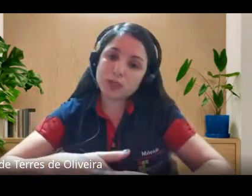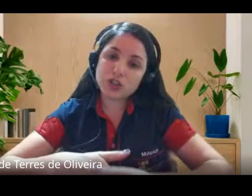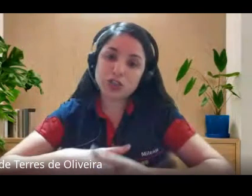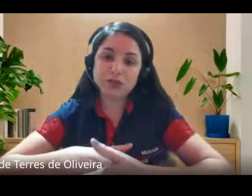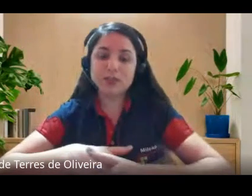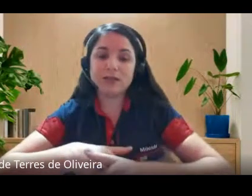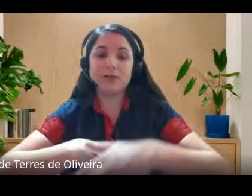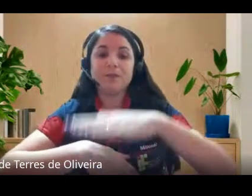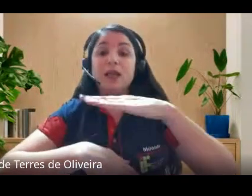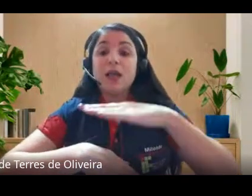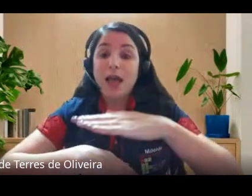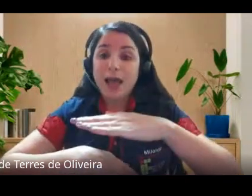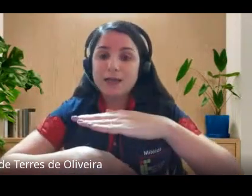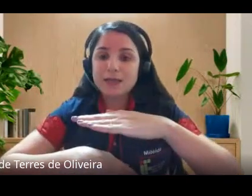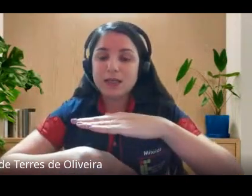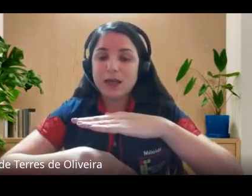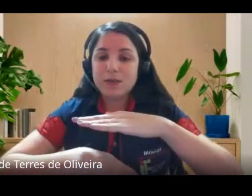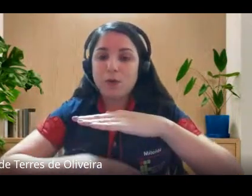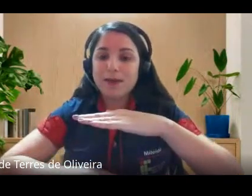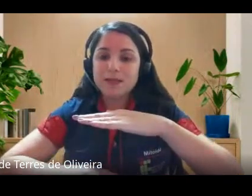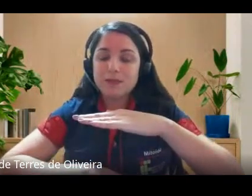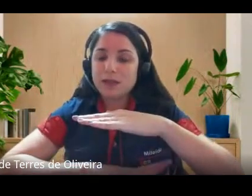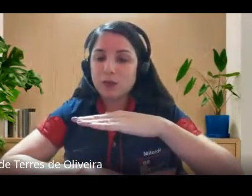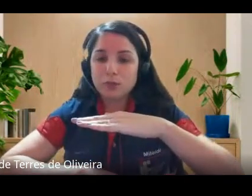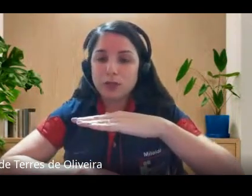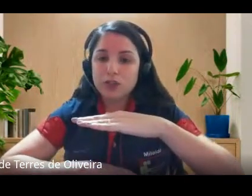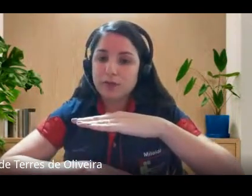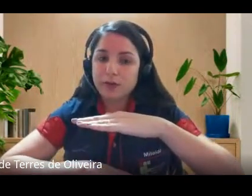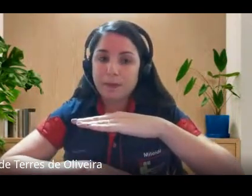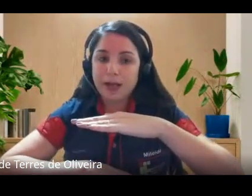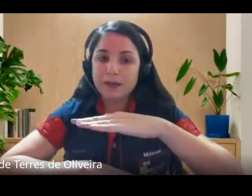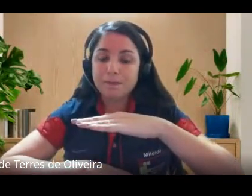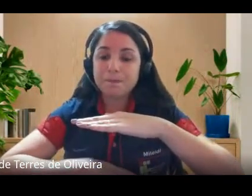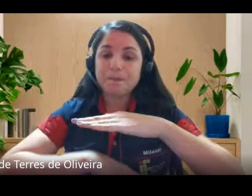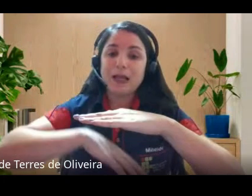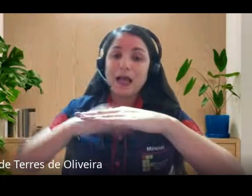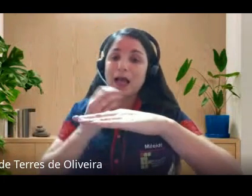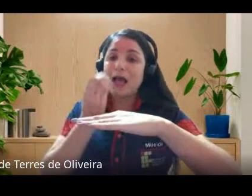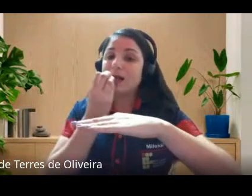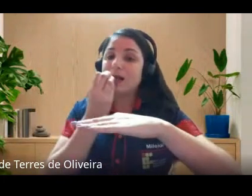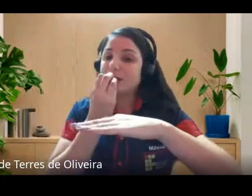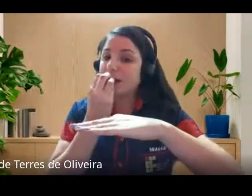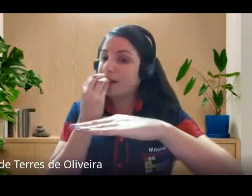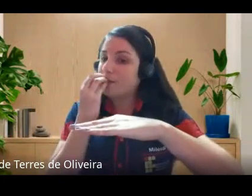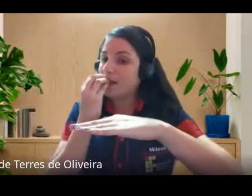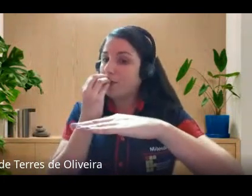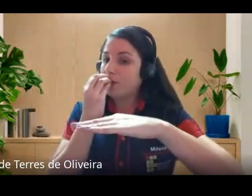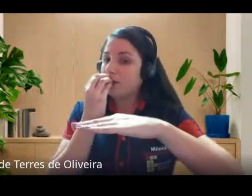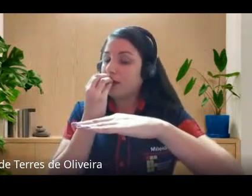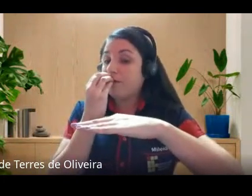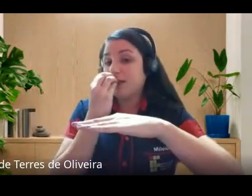as duas ativas, enfim. Essa aqui é a minha mão passiva, não dominante, ela vai ficar parada. Na